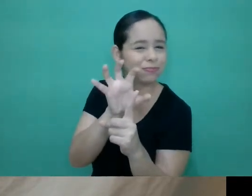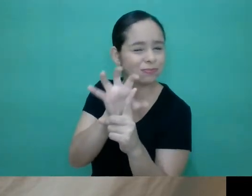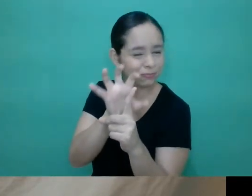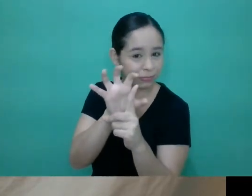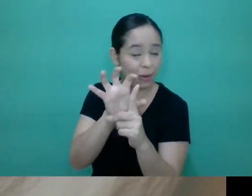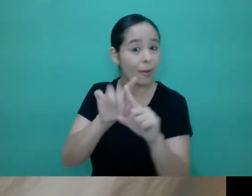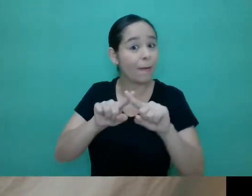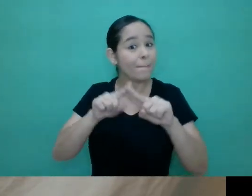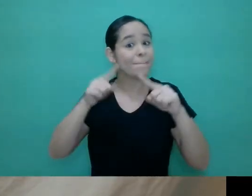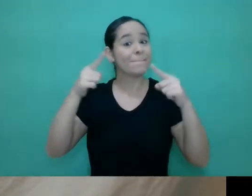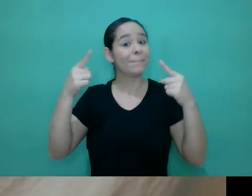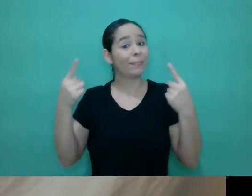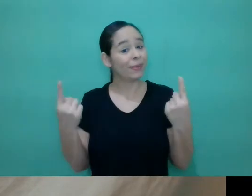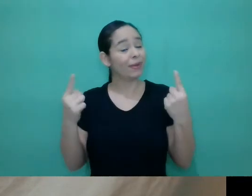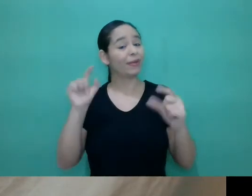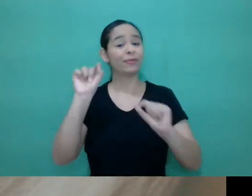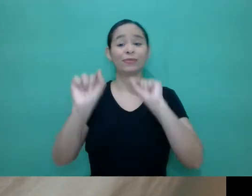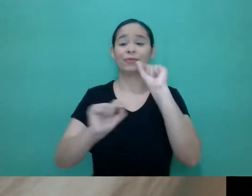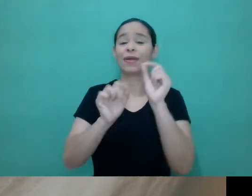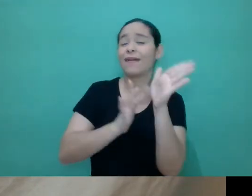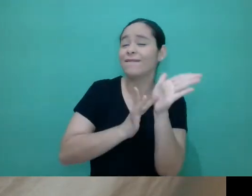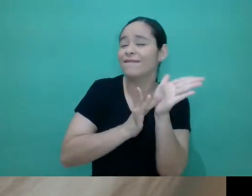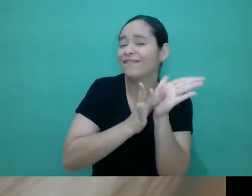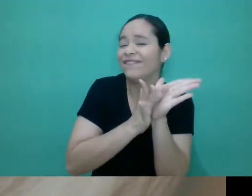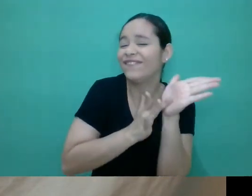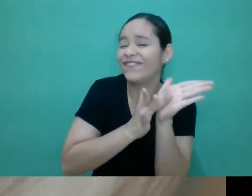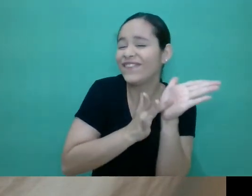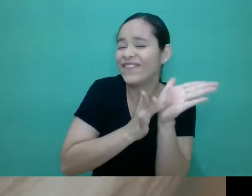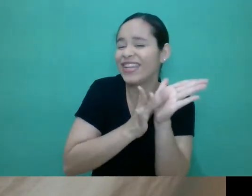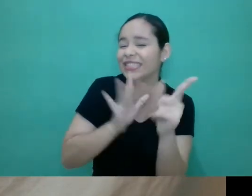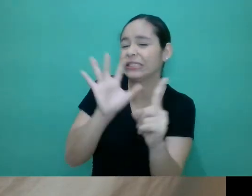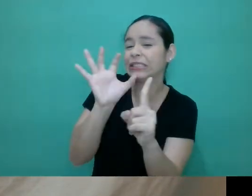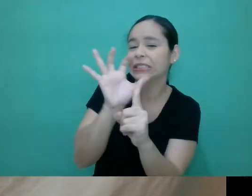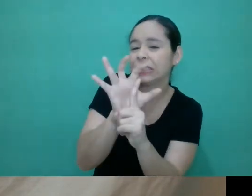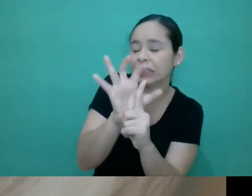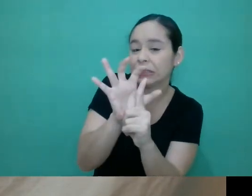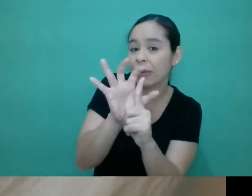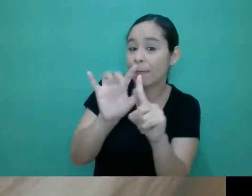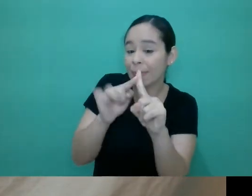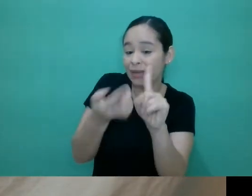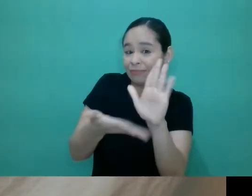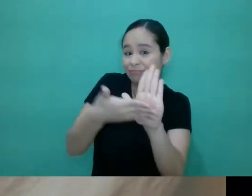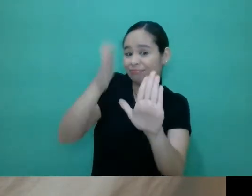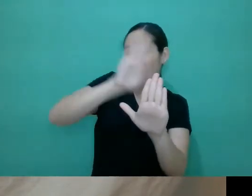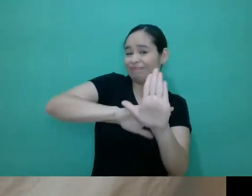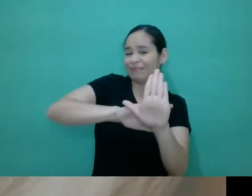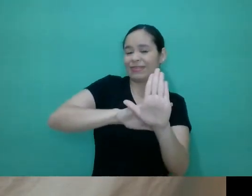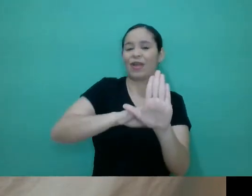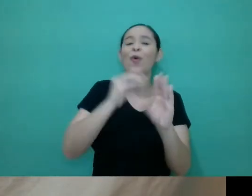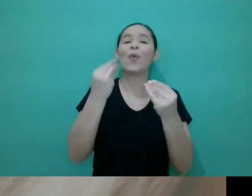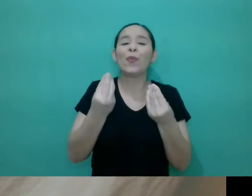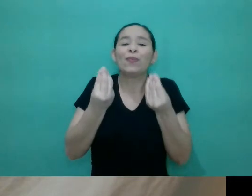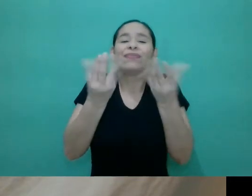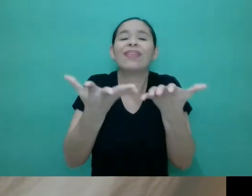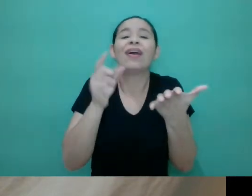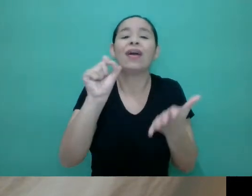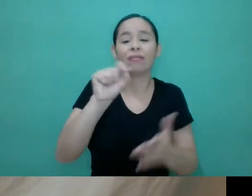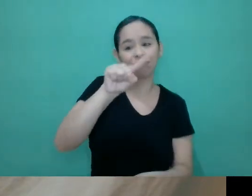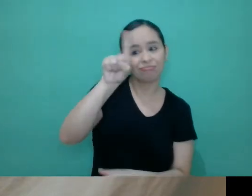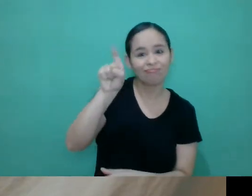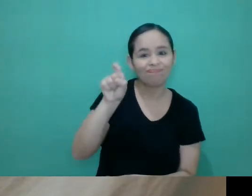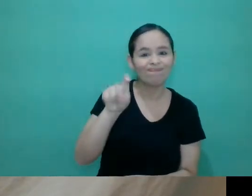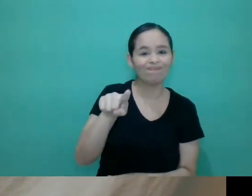uma persuasão que finge que está convencendo, mas no fundo põe a dúvida, põe a contradição,